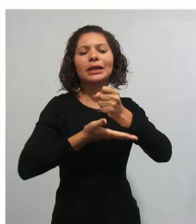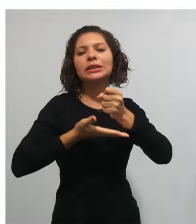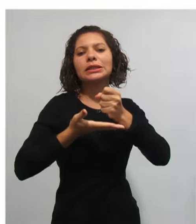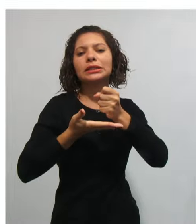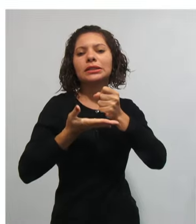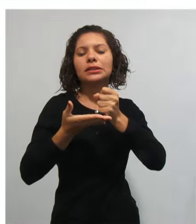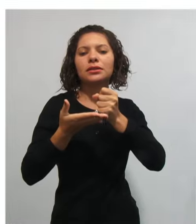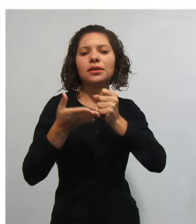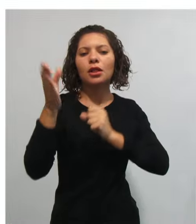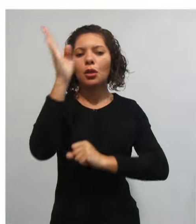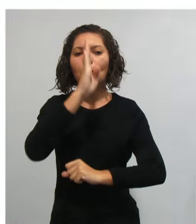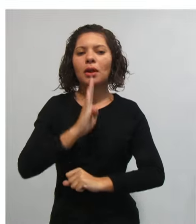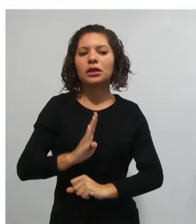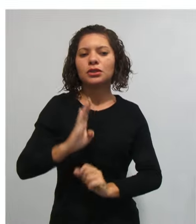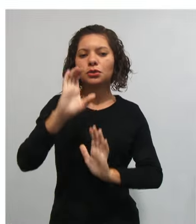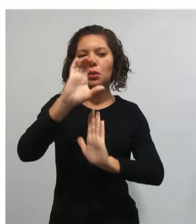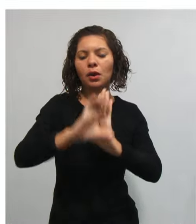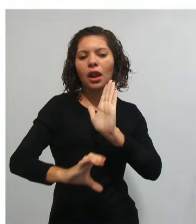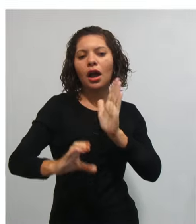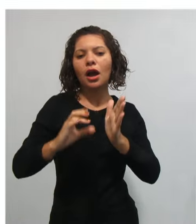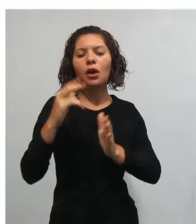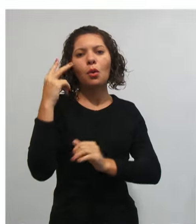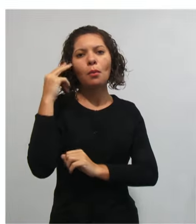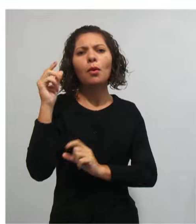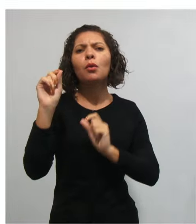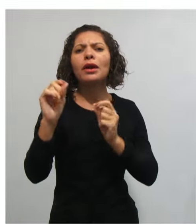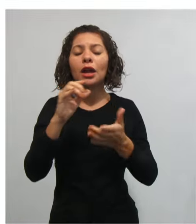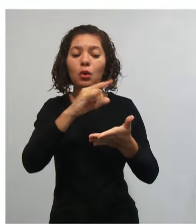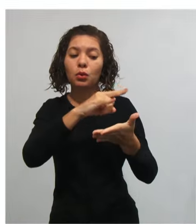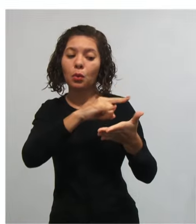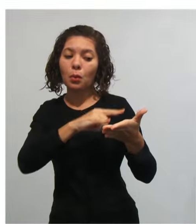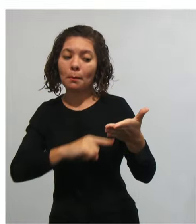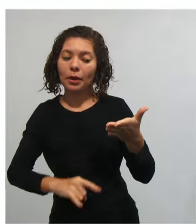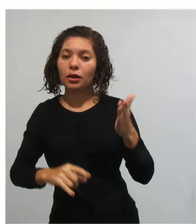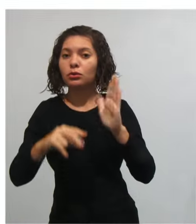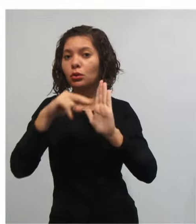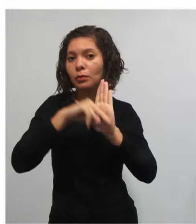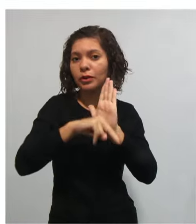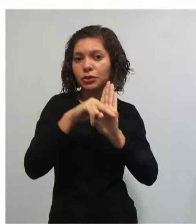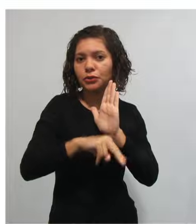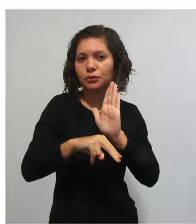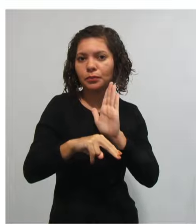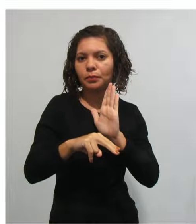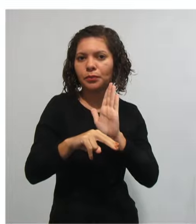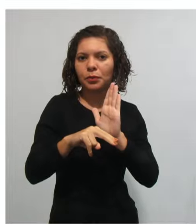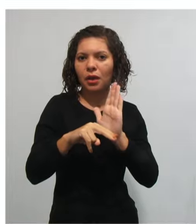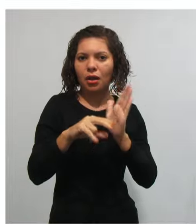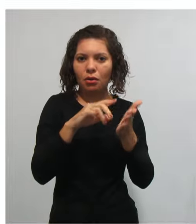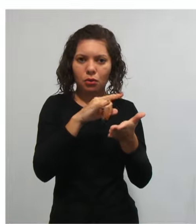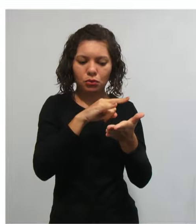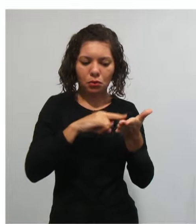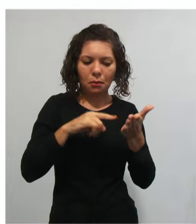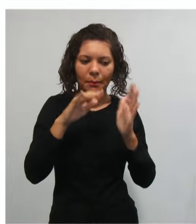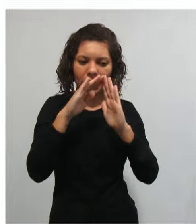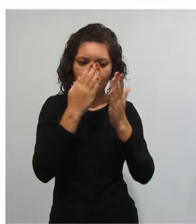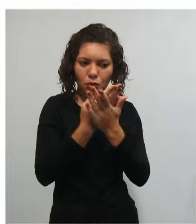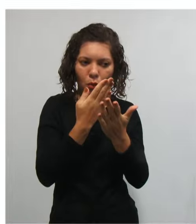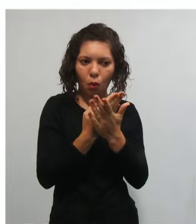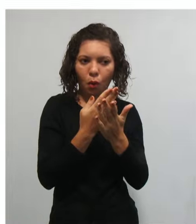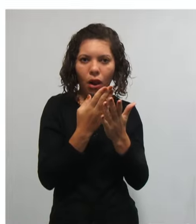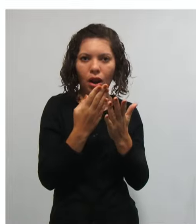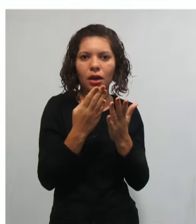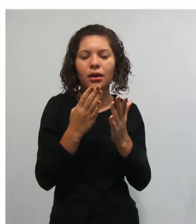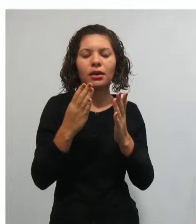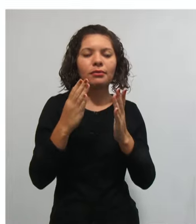comum é um documento normativo ou seja não é algo que a escola eh adota se quiser é um documento que é